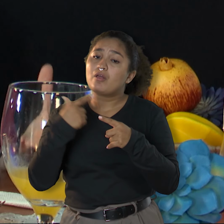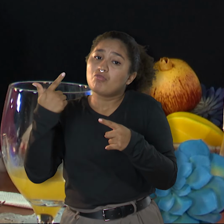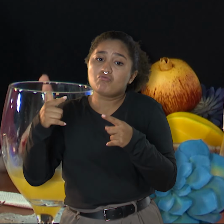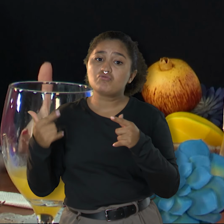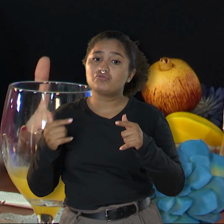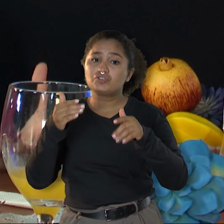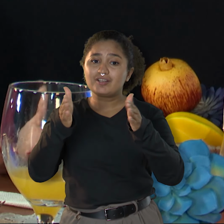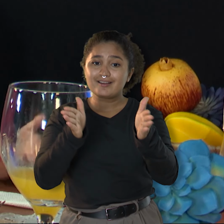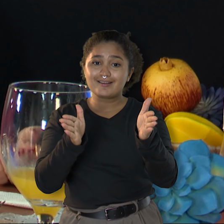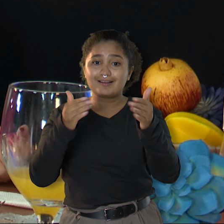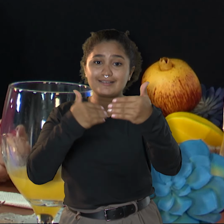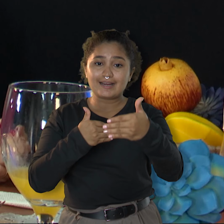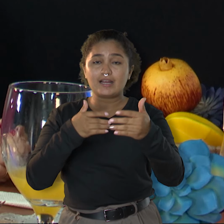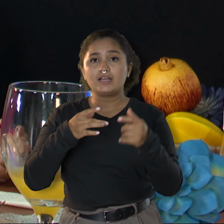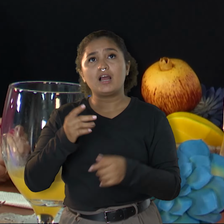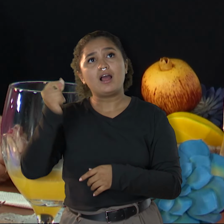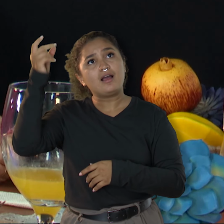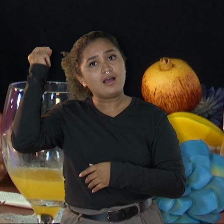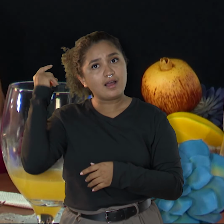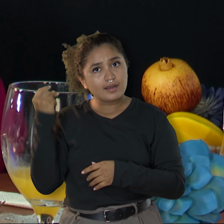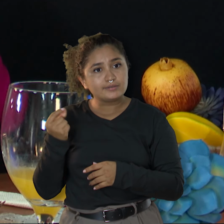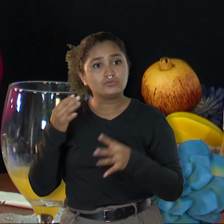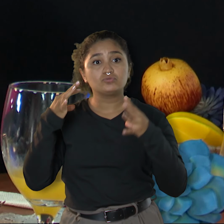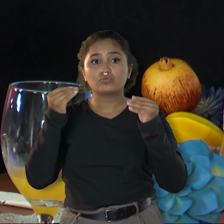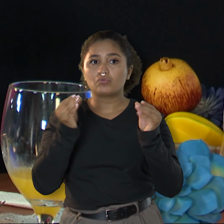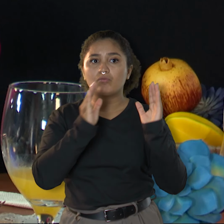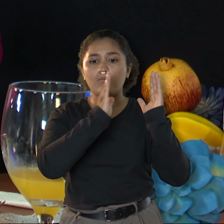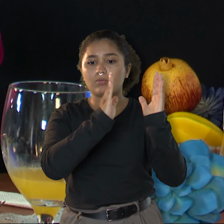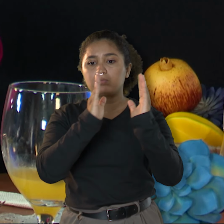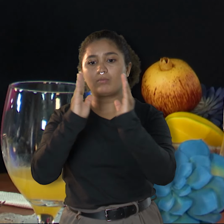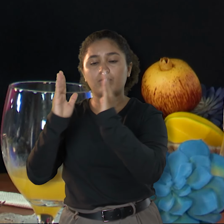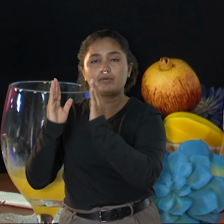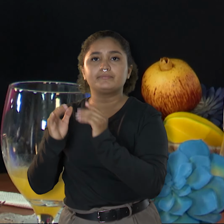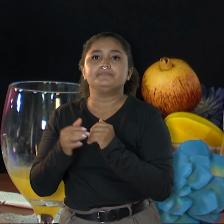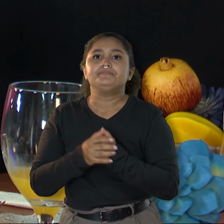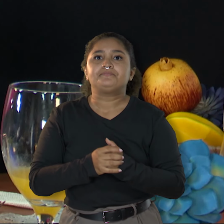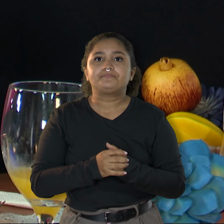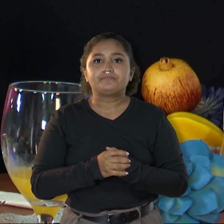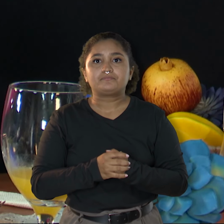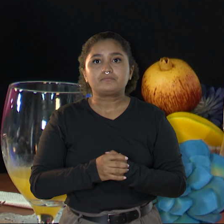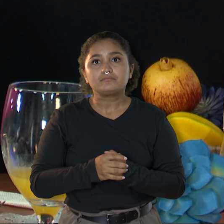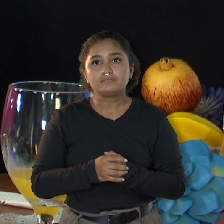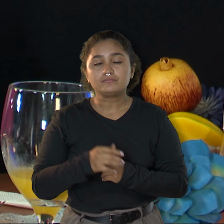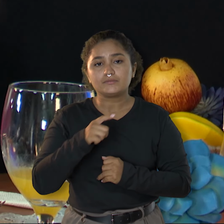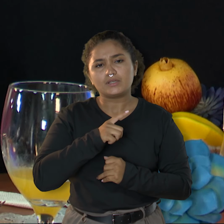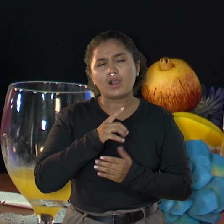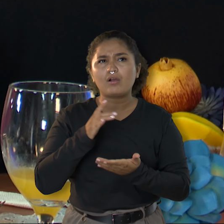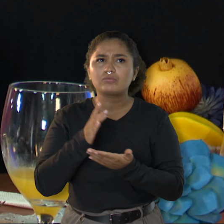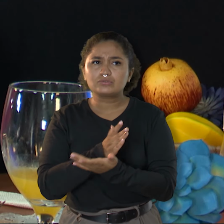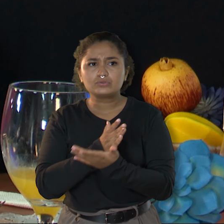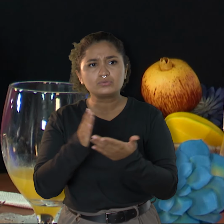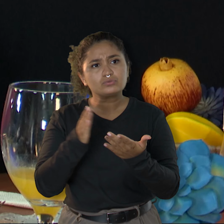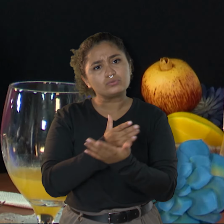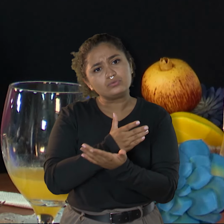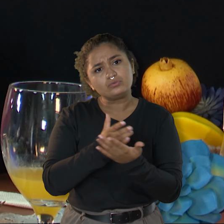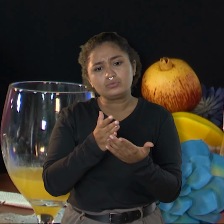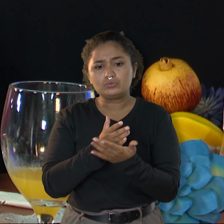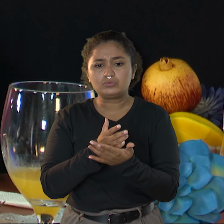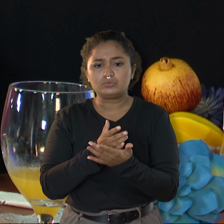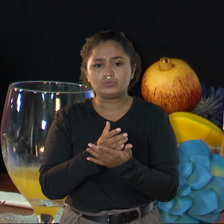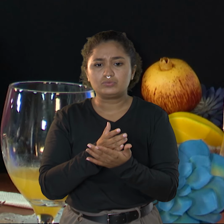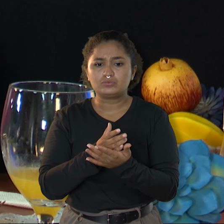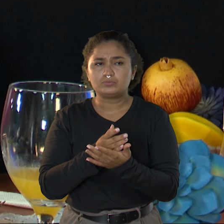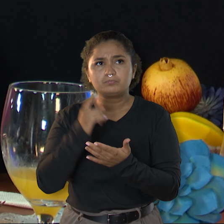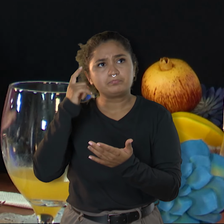administrativo, ele existe, porque ele era trabalha... tudo físico, né, na época, Era tudo físico na época. Tinha só alguns... Eu acho que